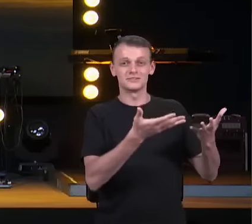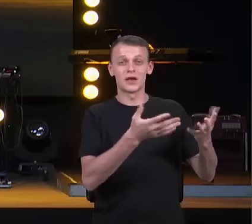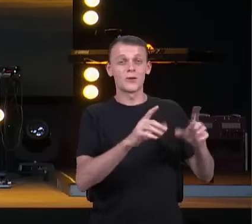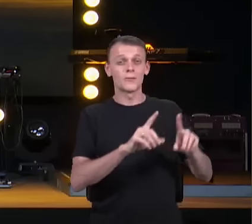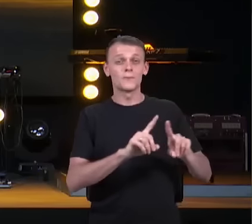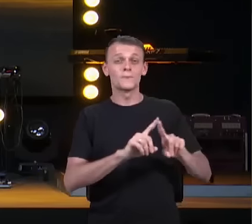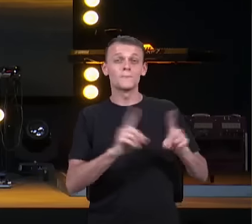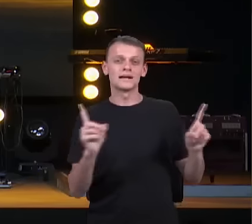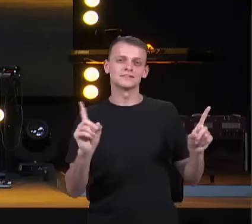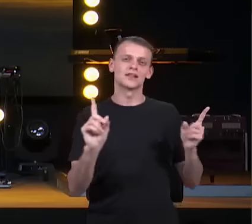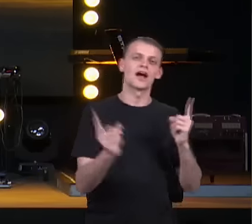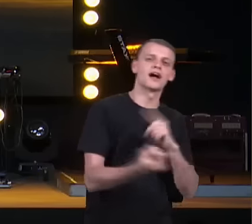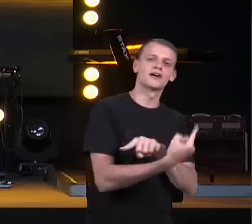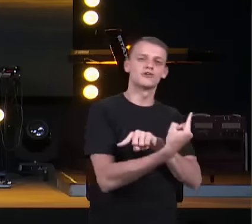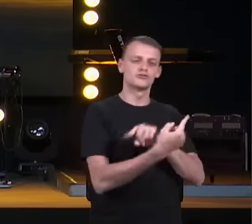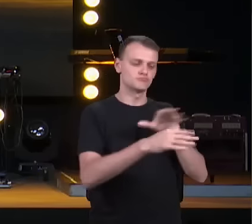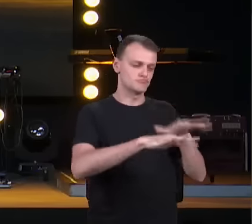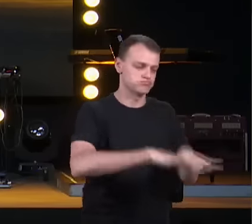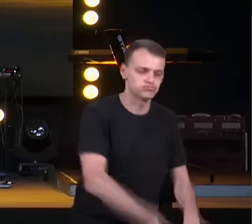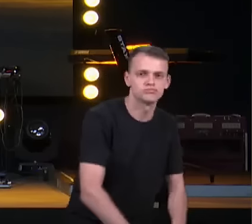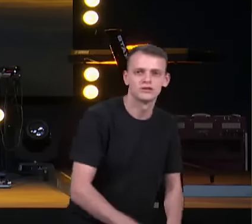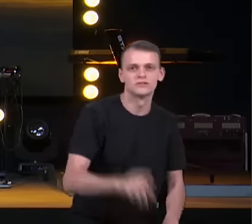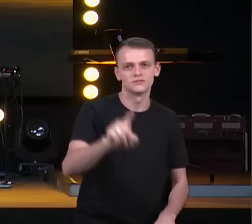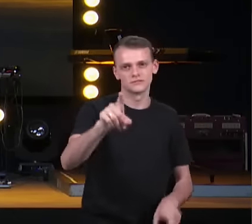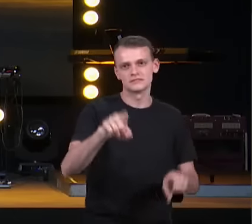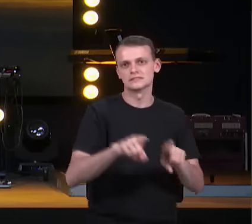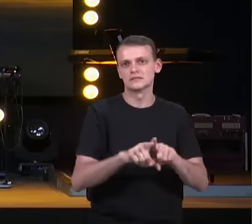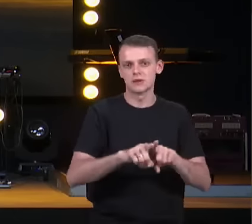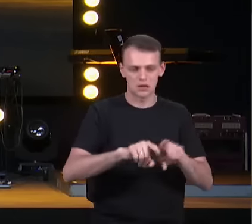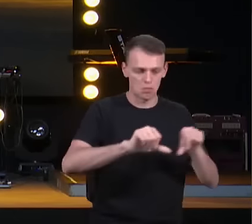as pessoas, você também se rebaixa.